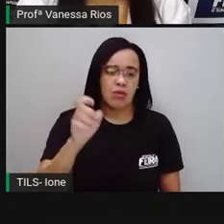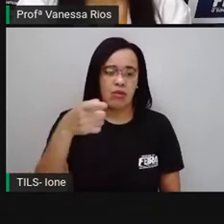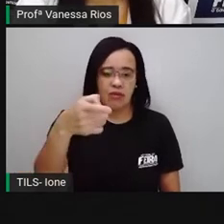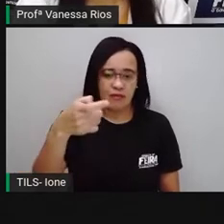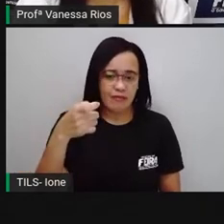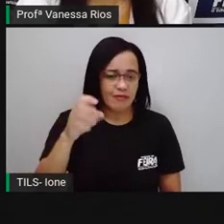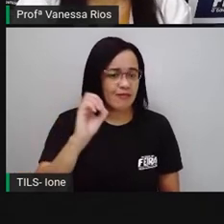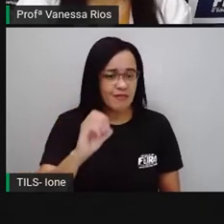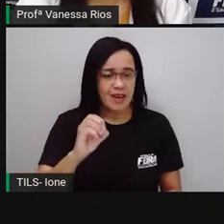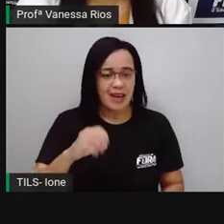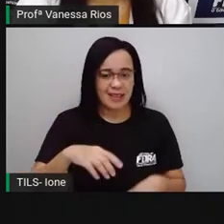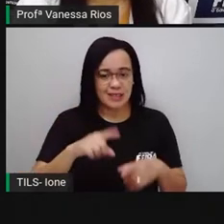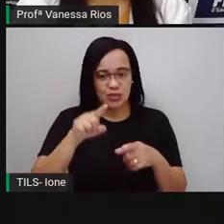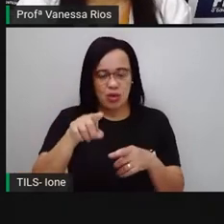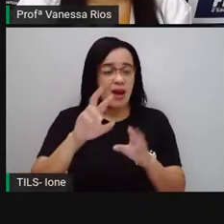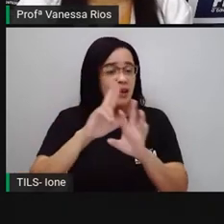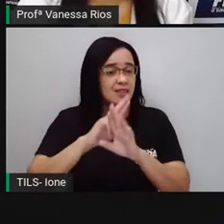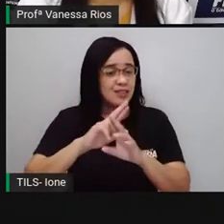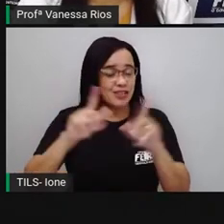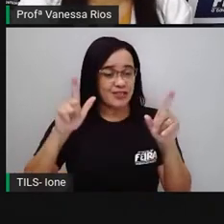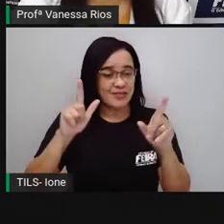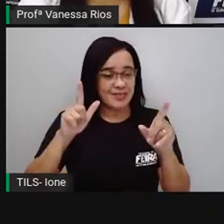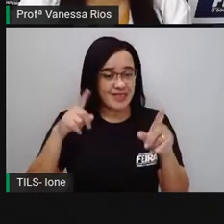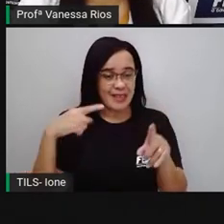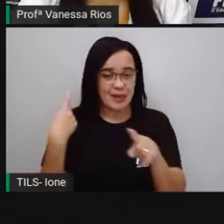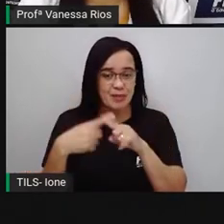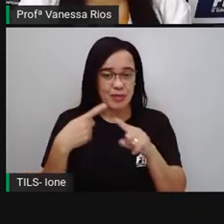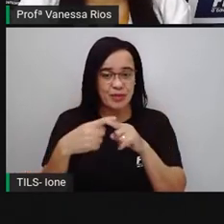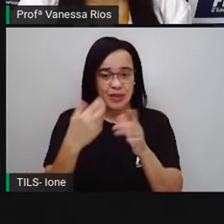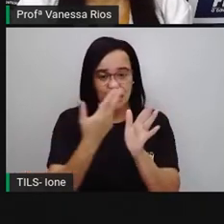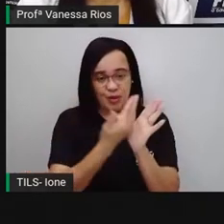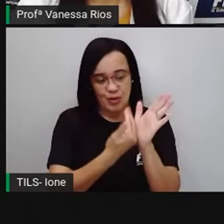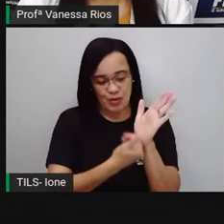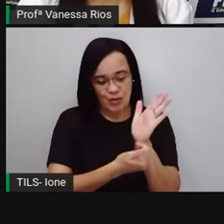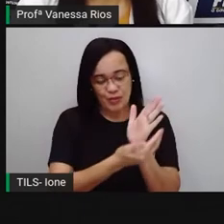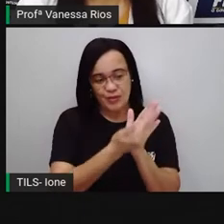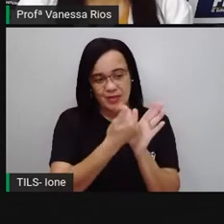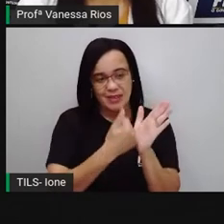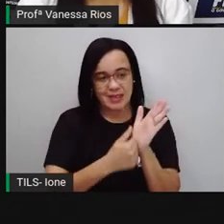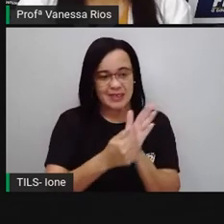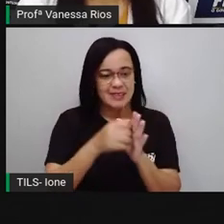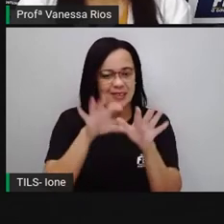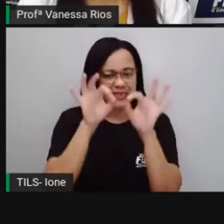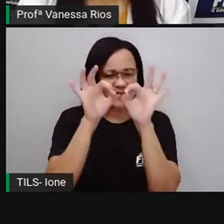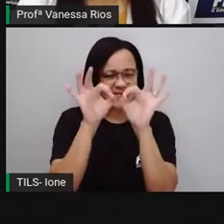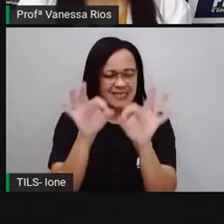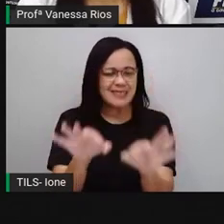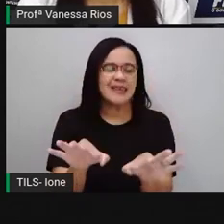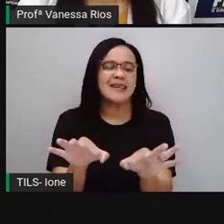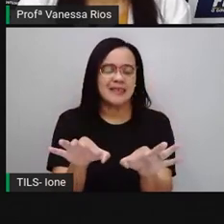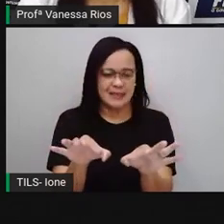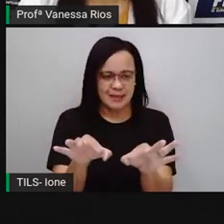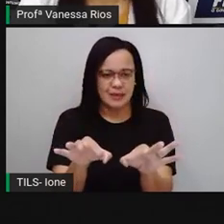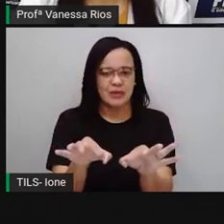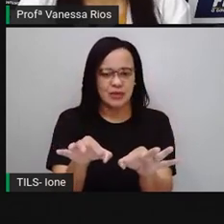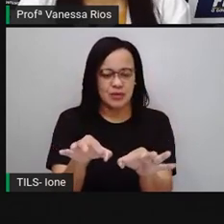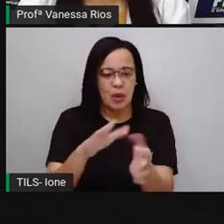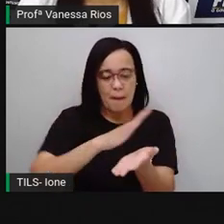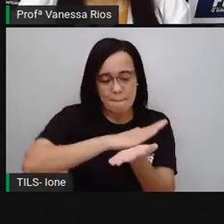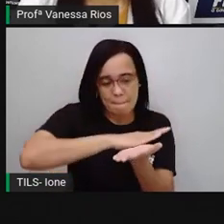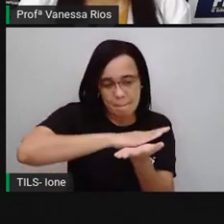No caso, a relação de Euler, ela está direcionada aí a uma regularidade no número